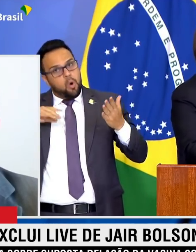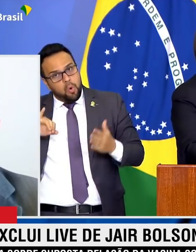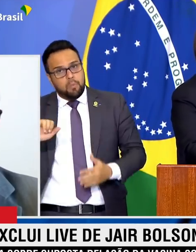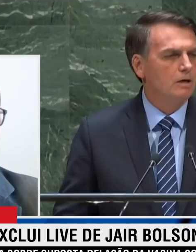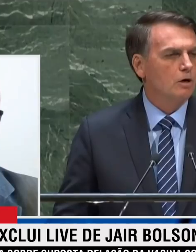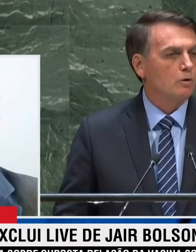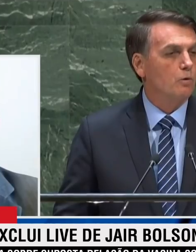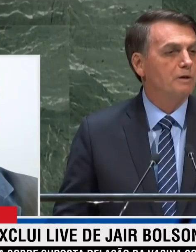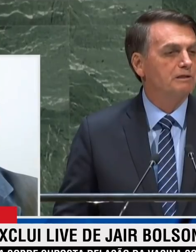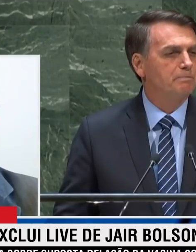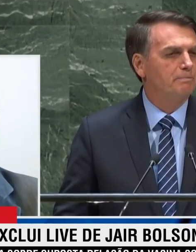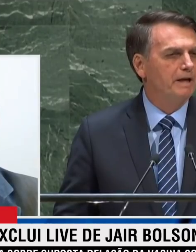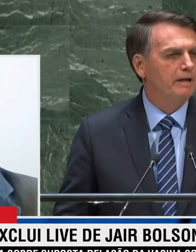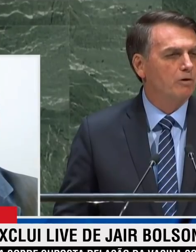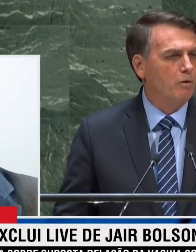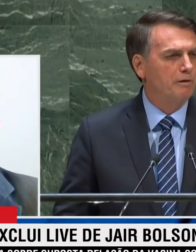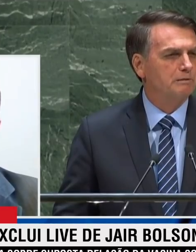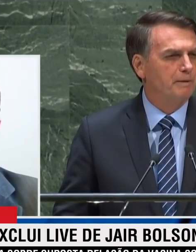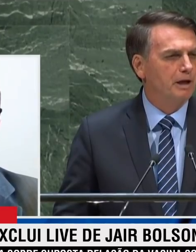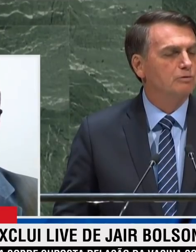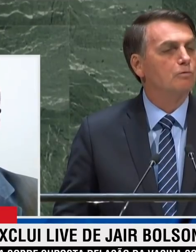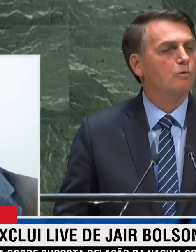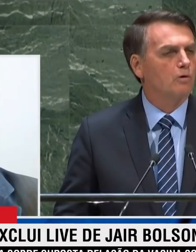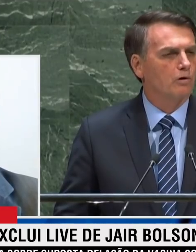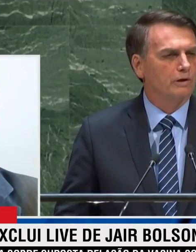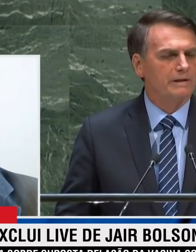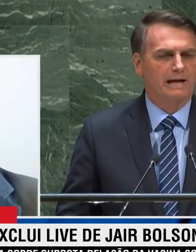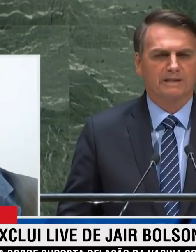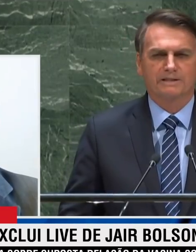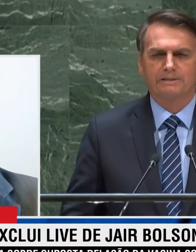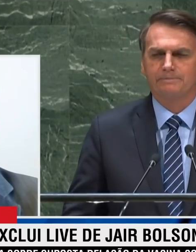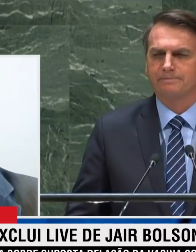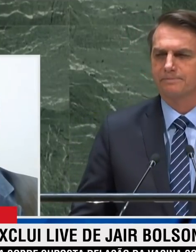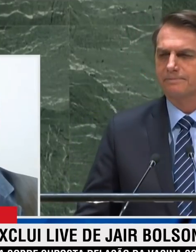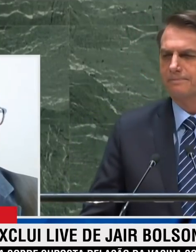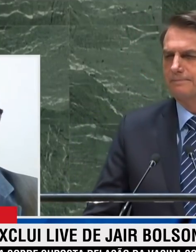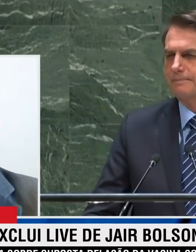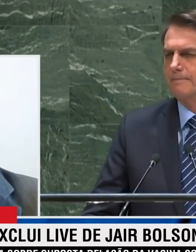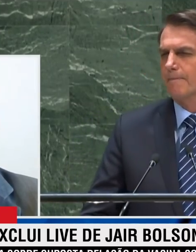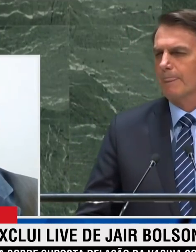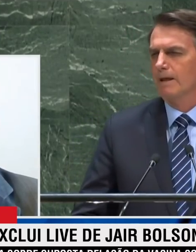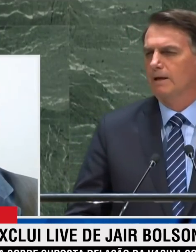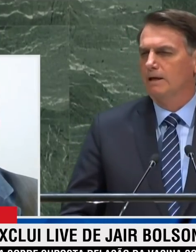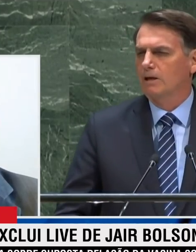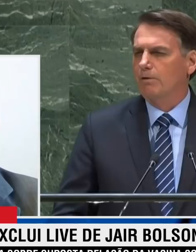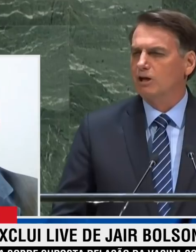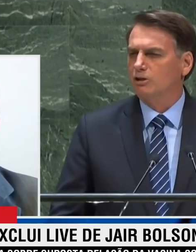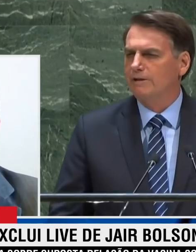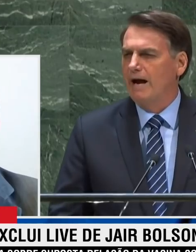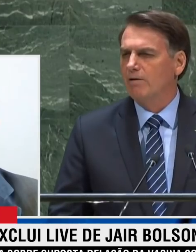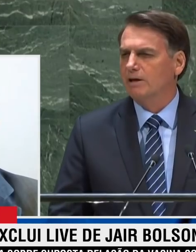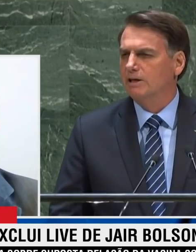as pessoas isso é o programa tem ajudado Principalmente as pessoas a sair é a dessa situação de